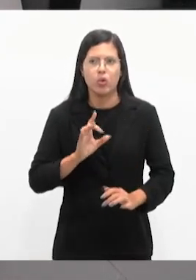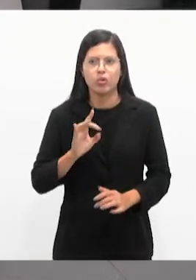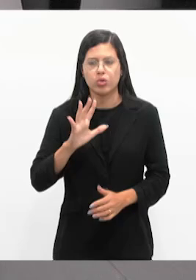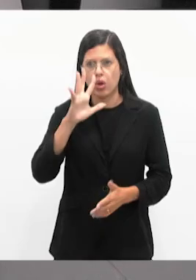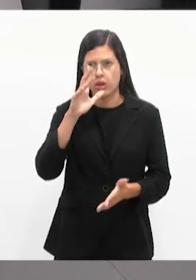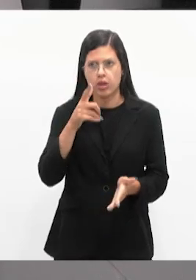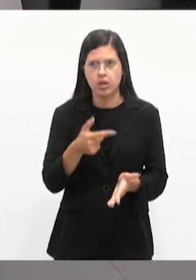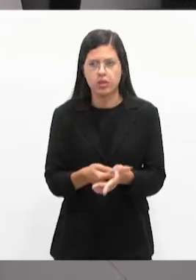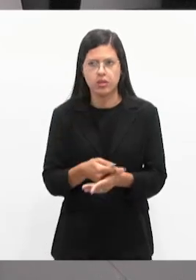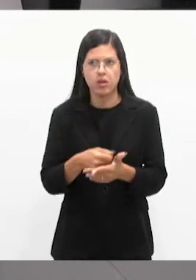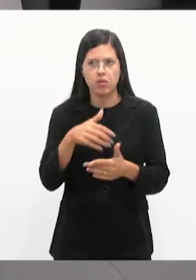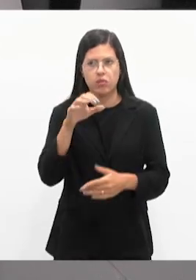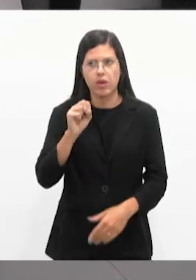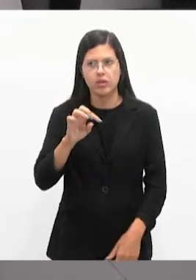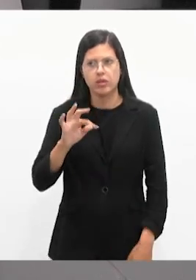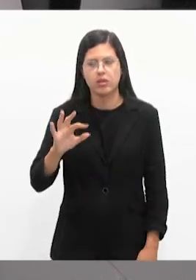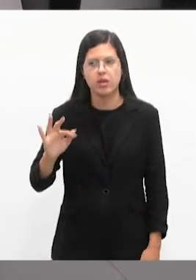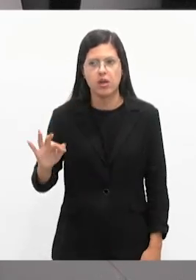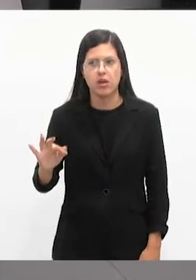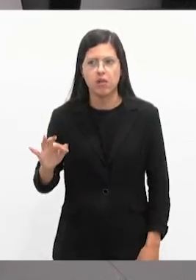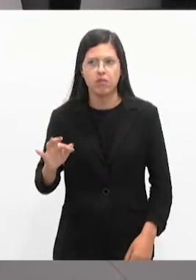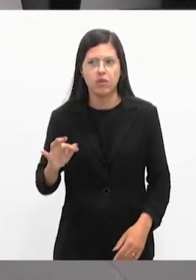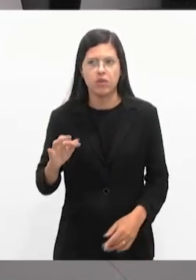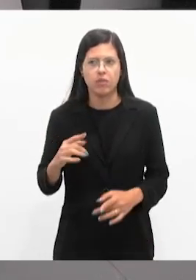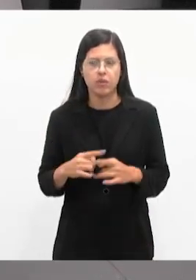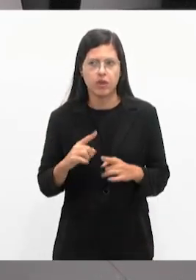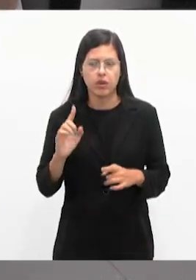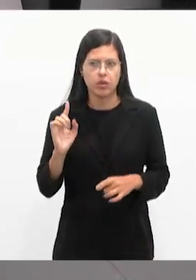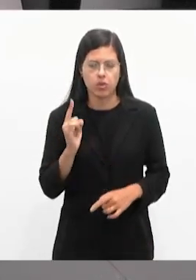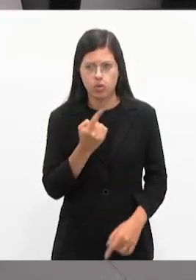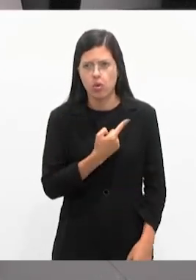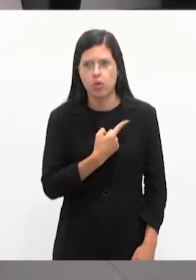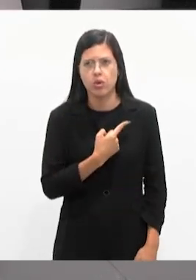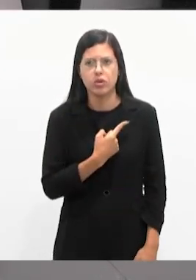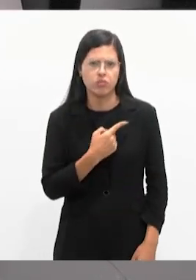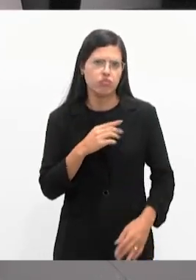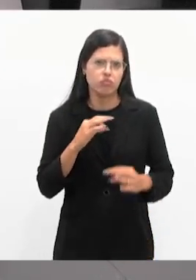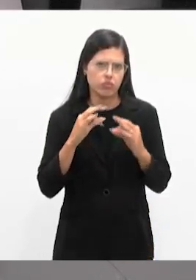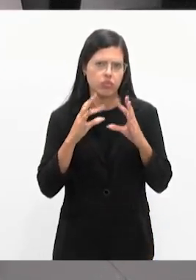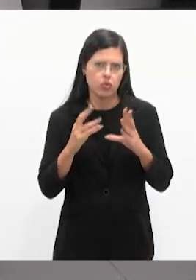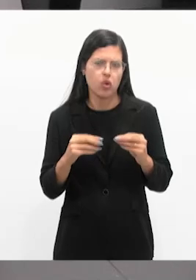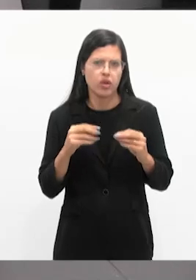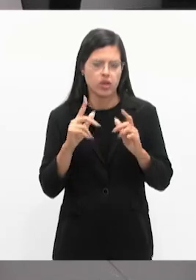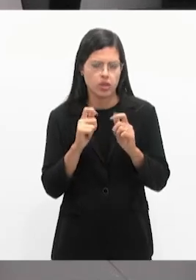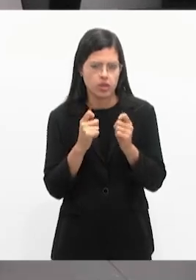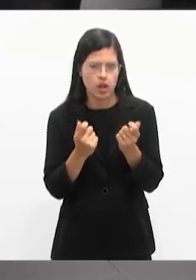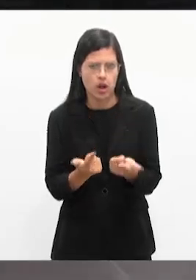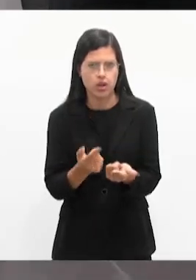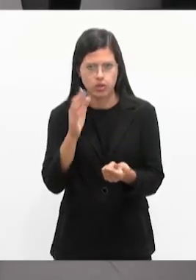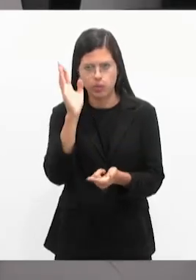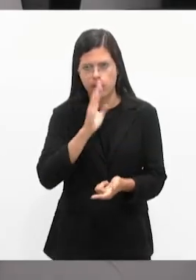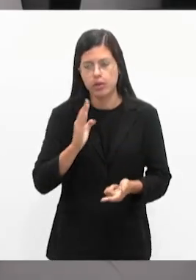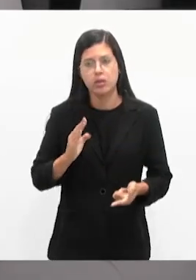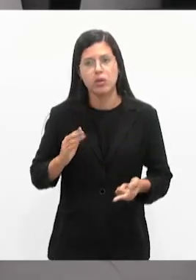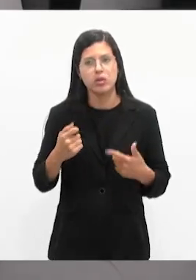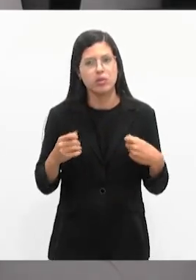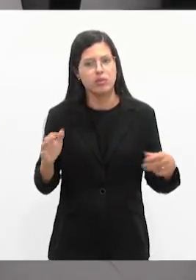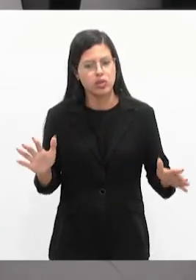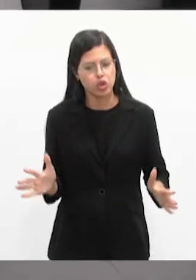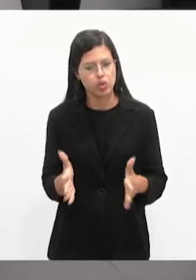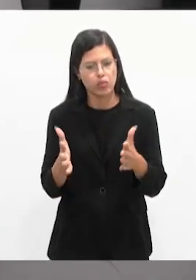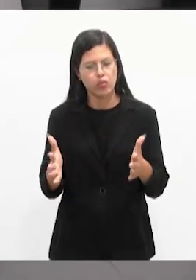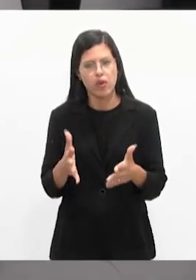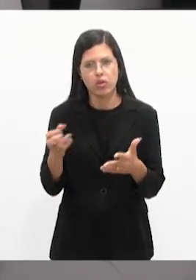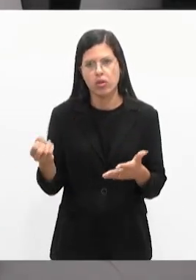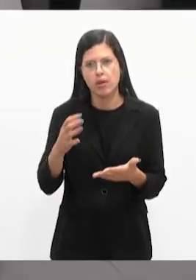do STF, até porque se nós não estimularmos, nós que eu digo, todas as assembleias do Brasil, se nós não estimularmos novas decisões e